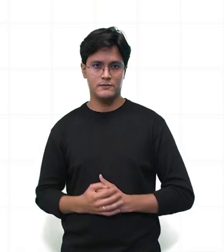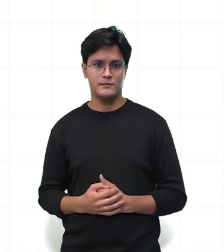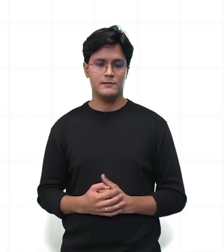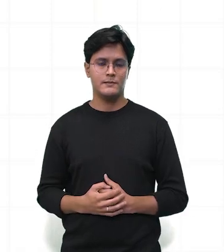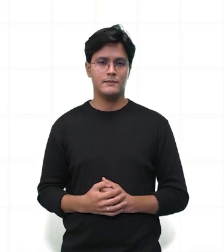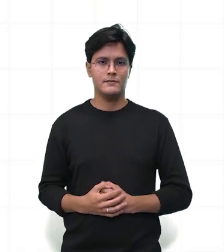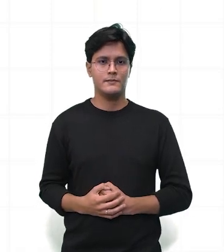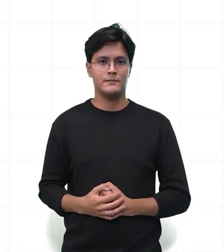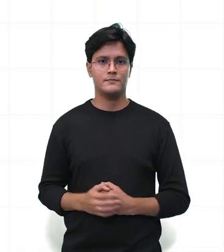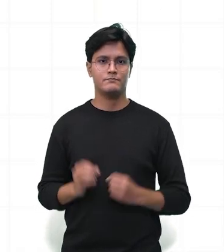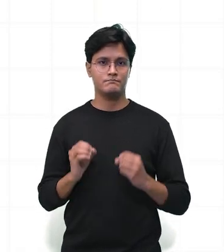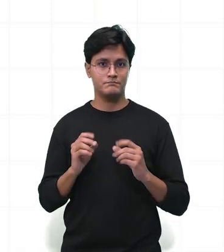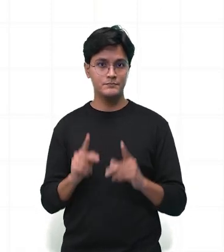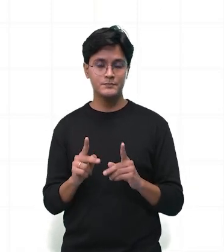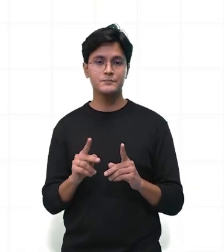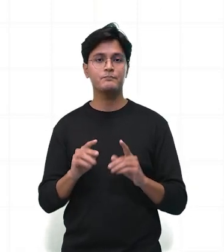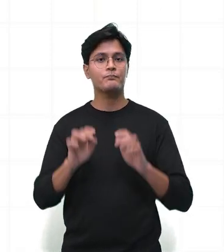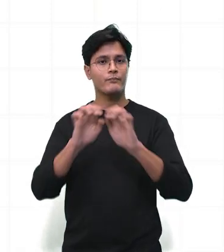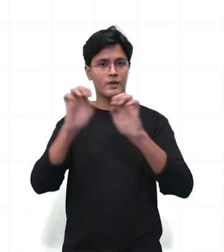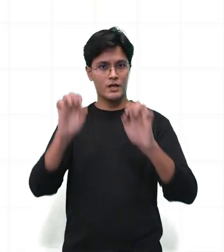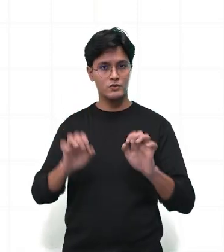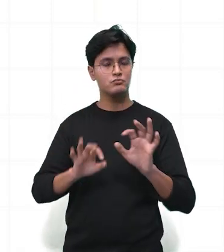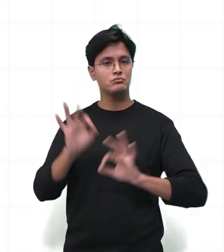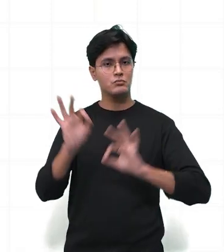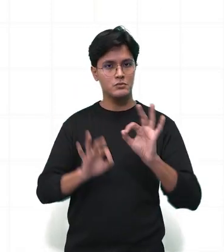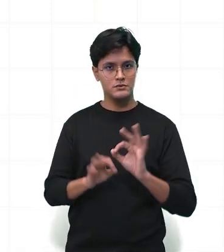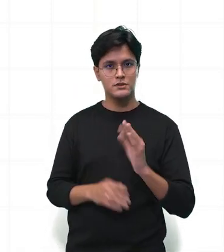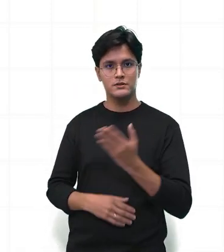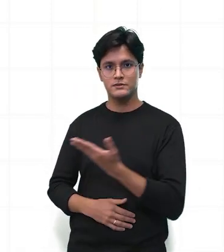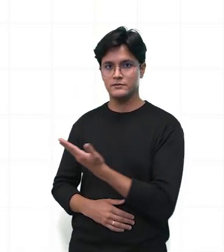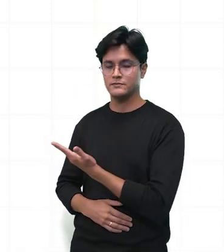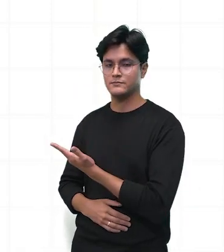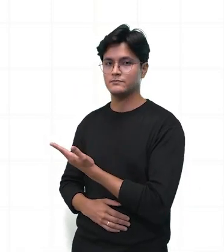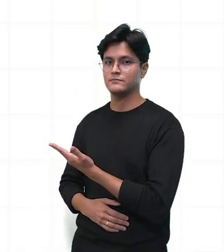Tudo bem? Essa é a estrutura que a gente vai